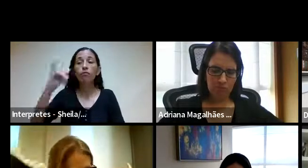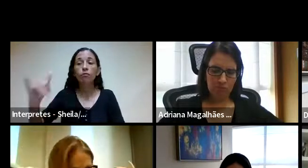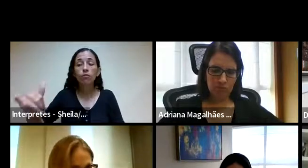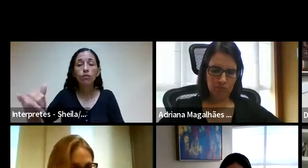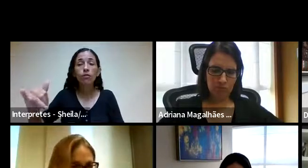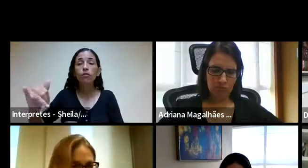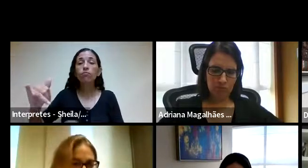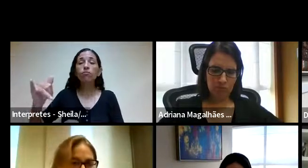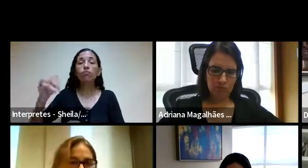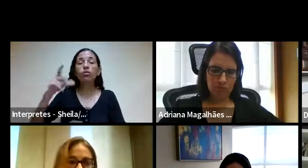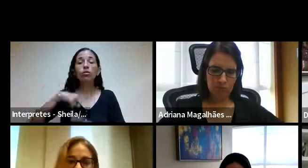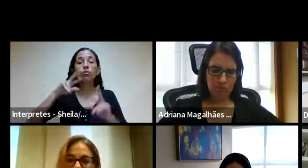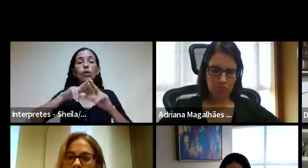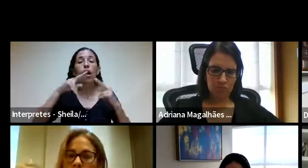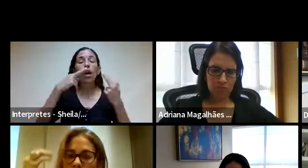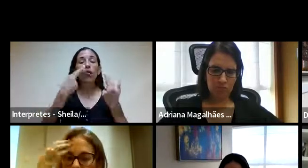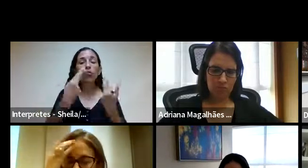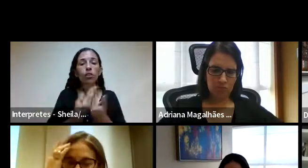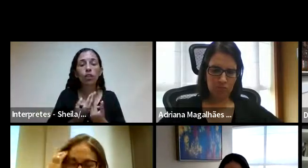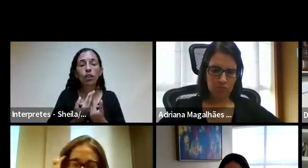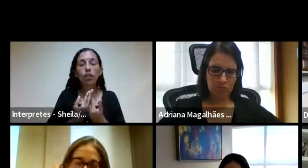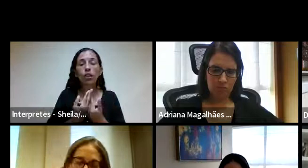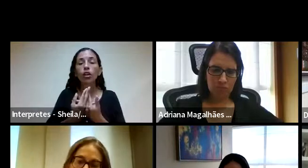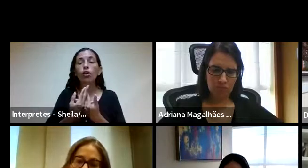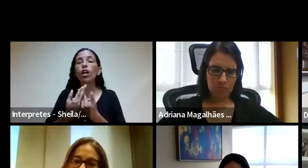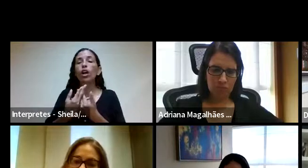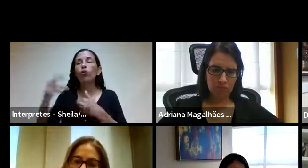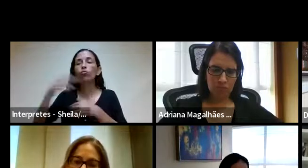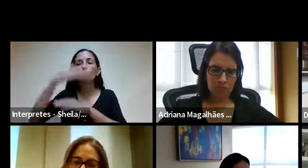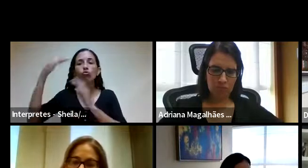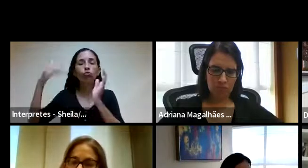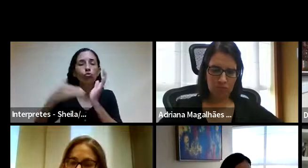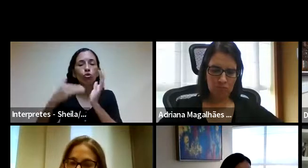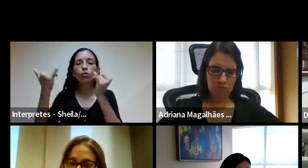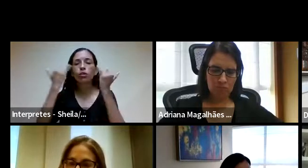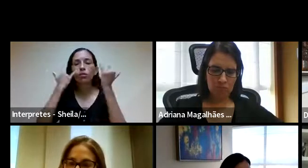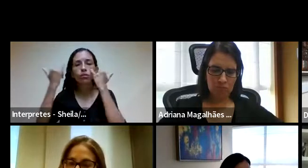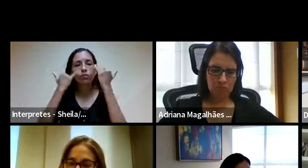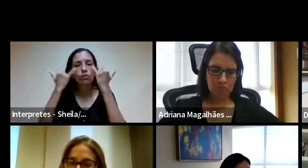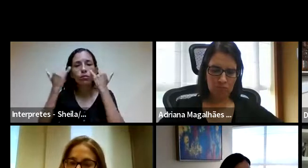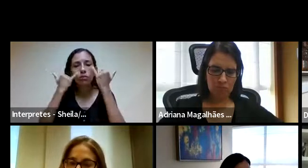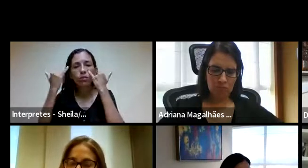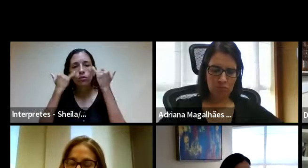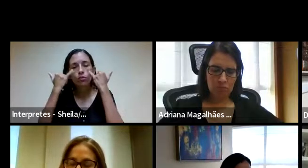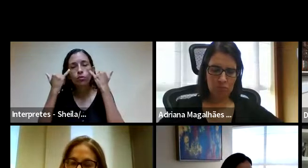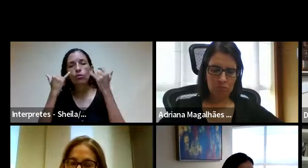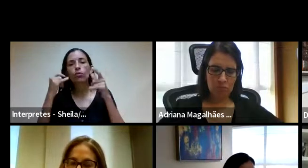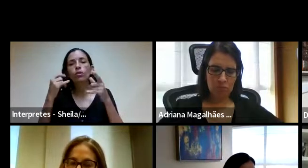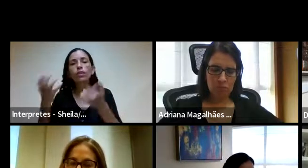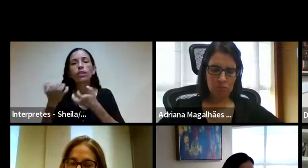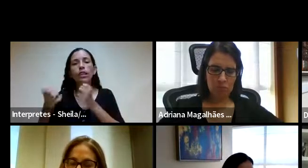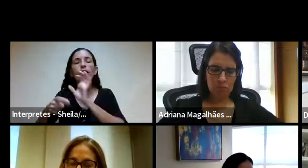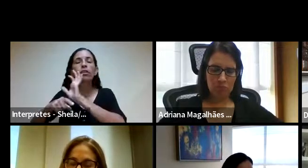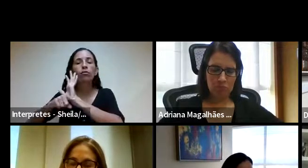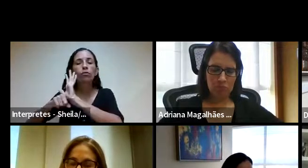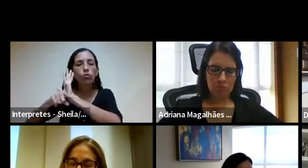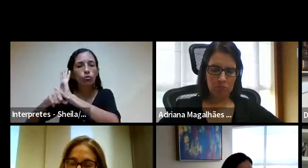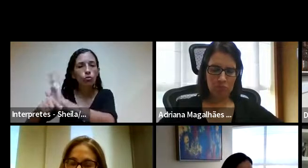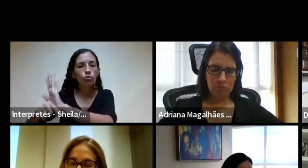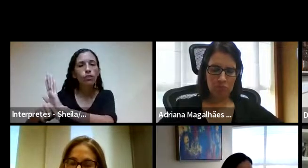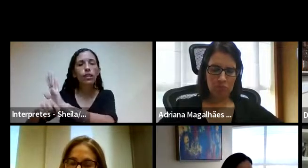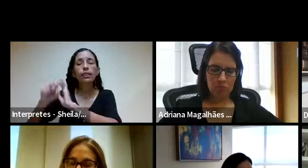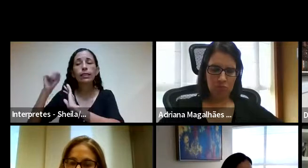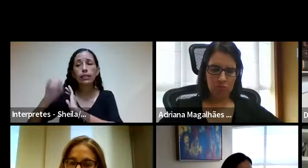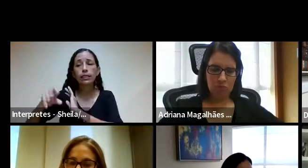da audiência, dizendo a data da audiência, dizendo que estou disponível para auxiliá-la com instrumentos tecnológicos, se forem